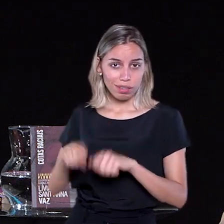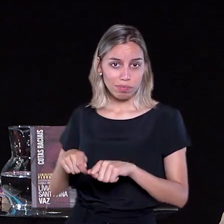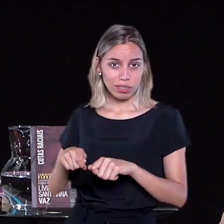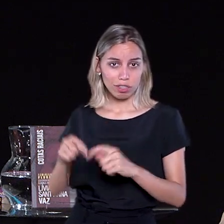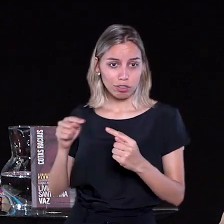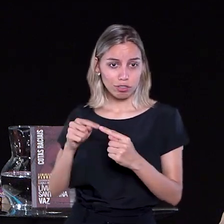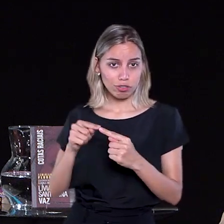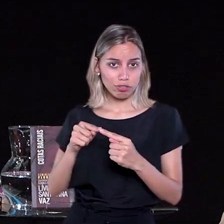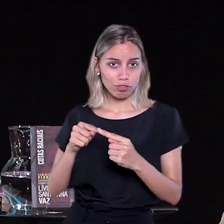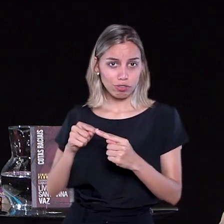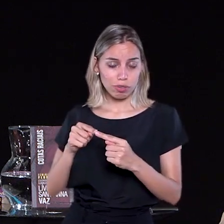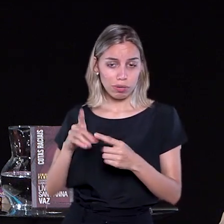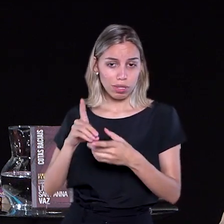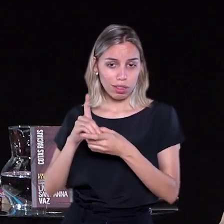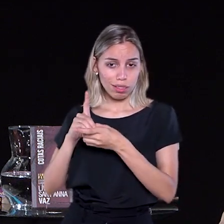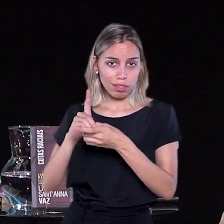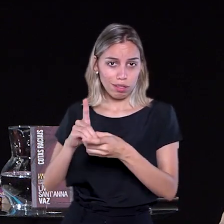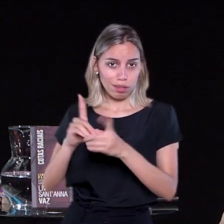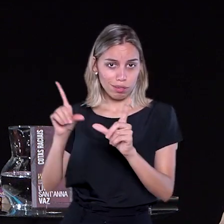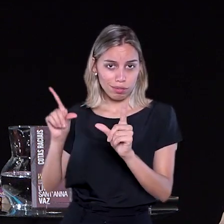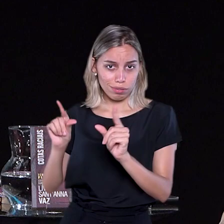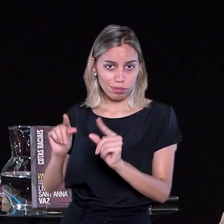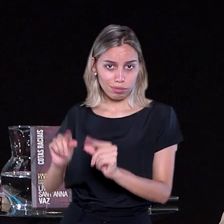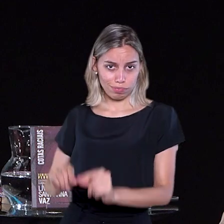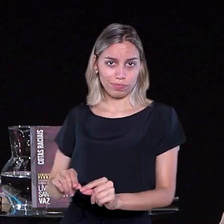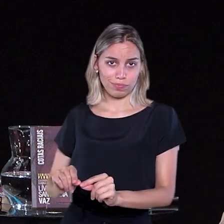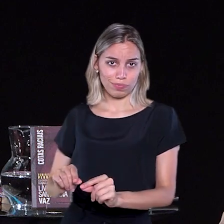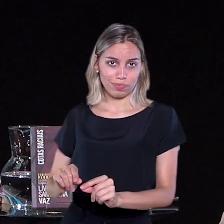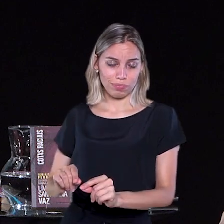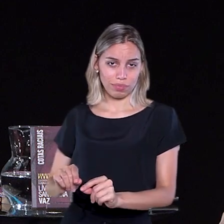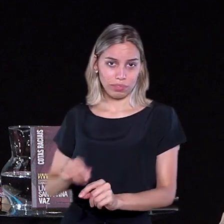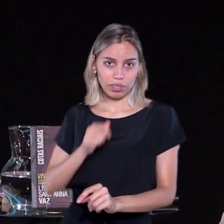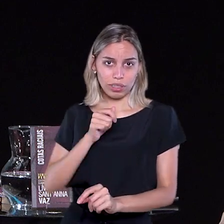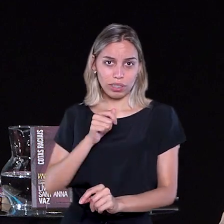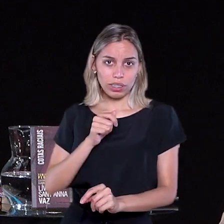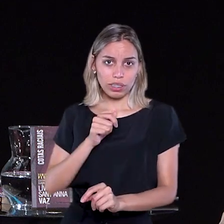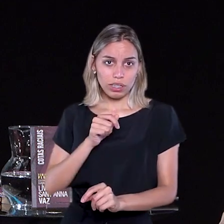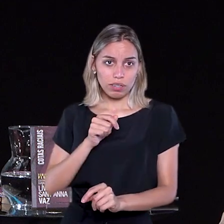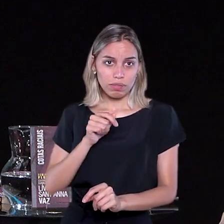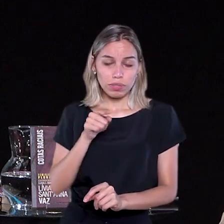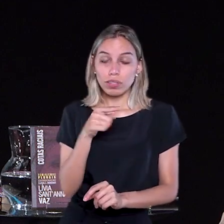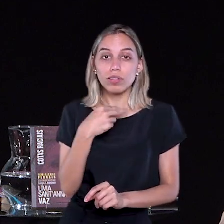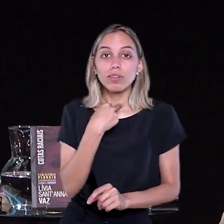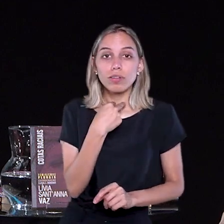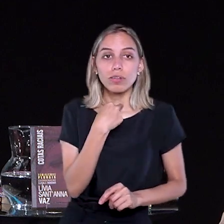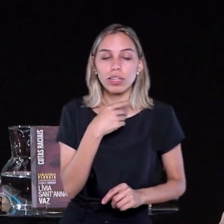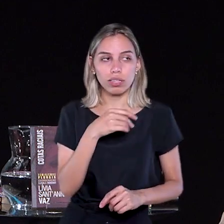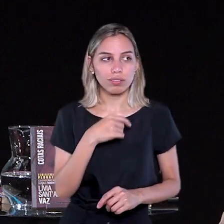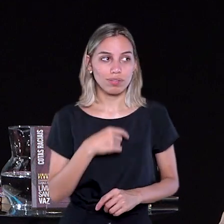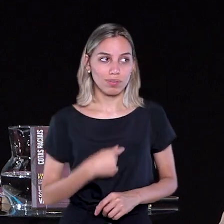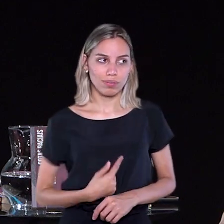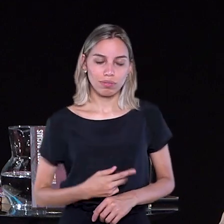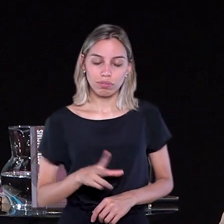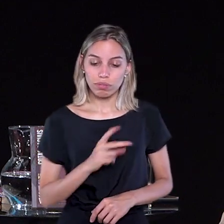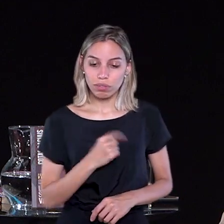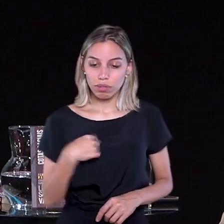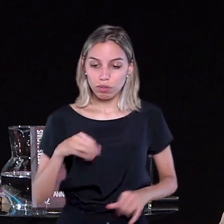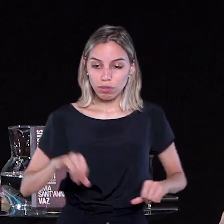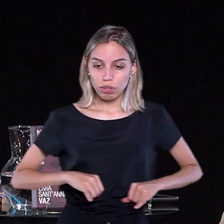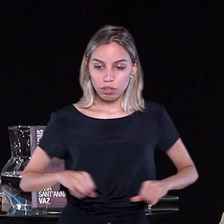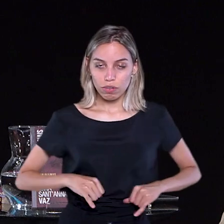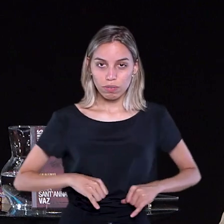a própria democracia. Você não pode... Eu sofri tanta crítica, porque saiu uma reportagem, uma entrevista